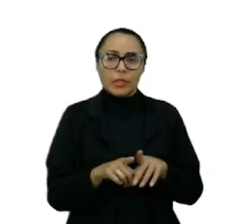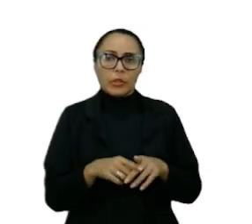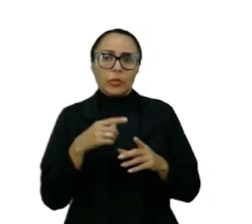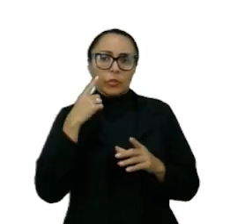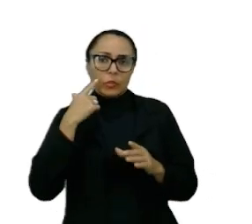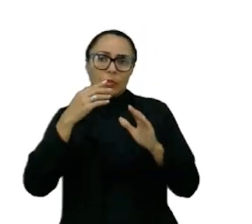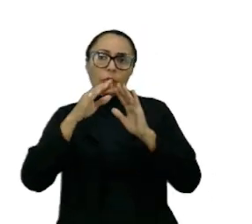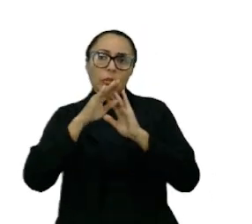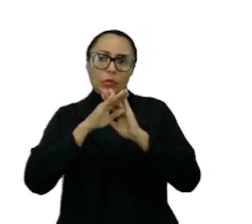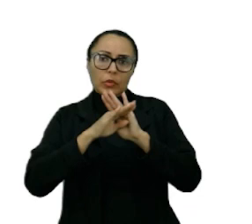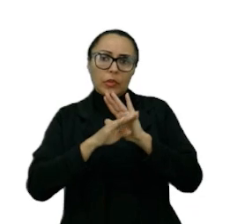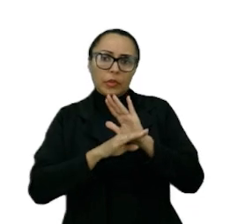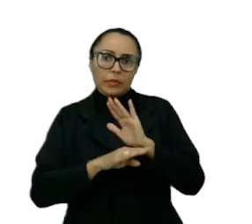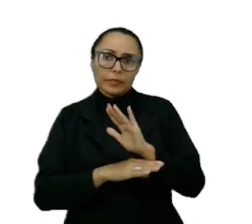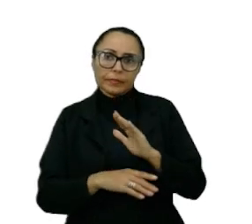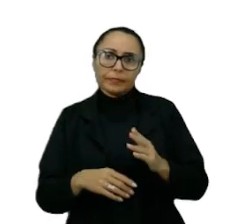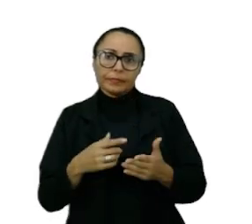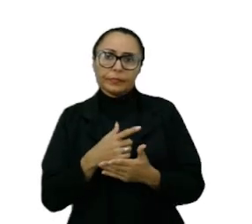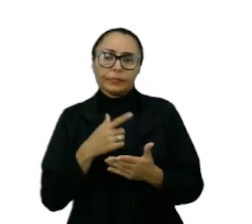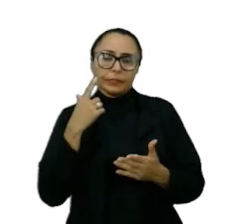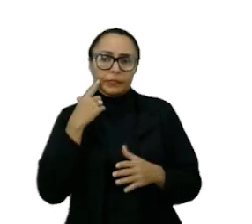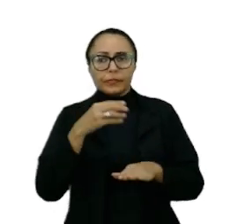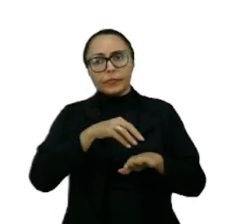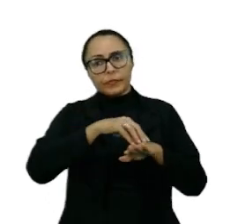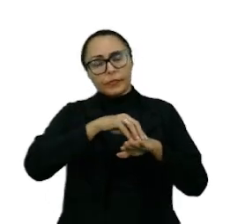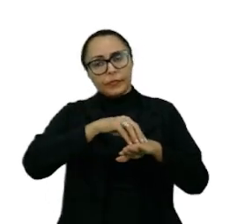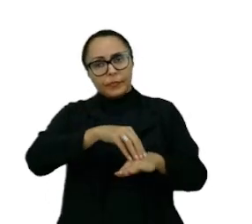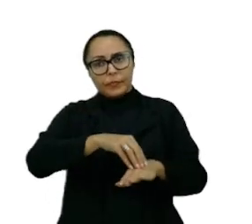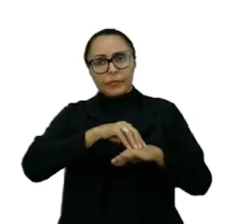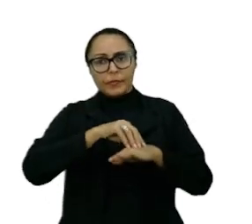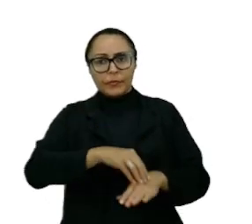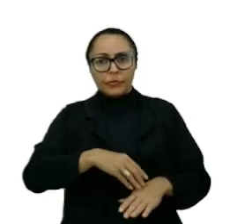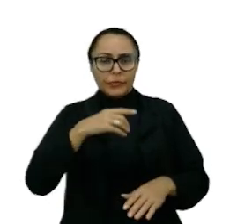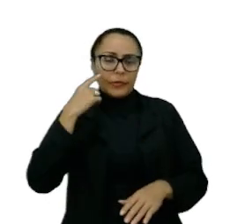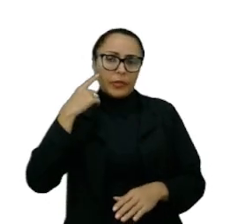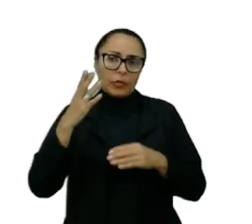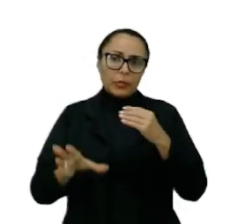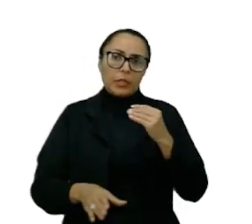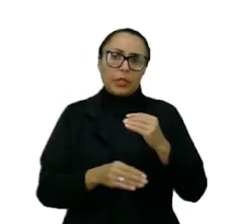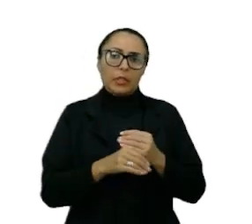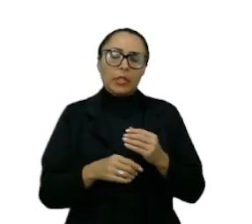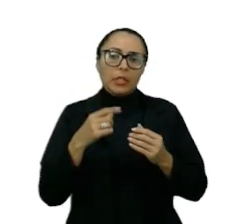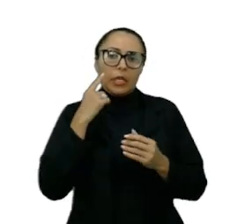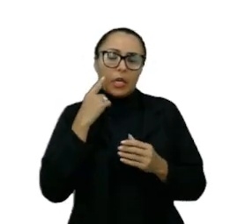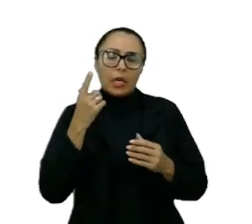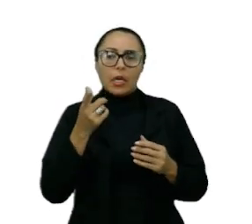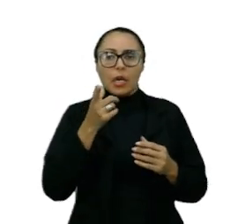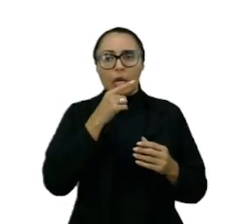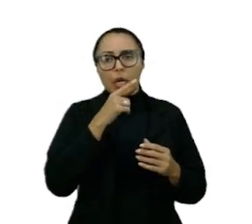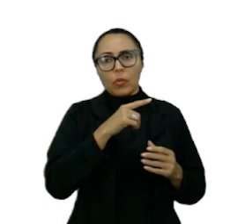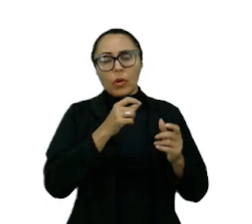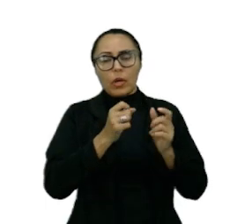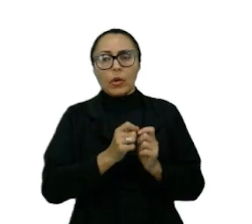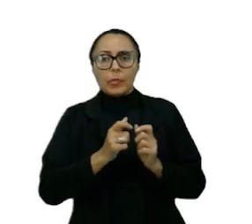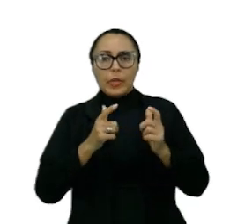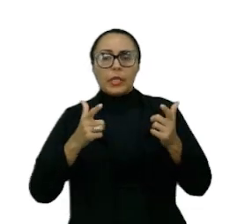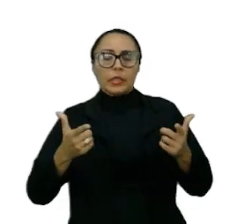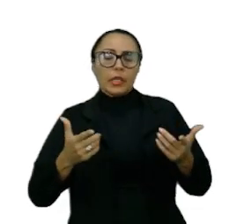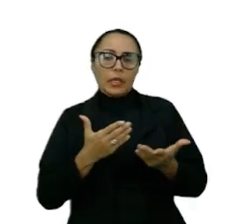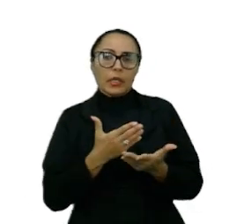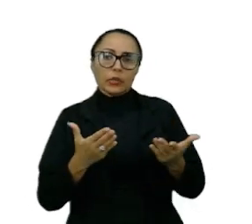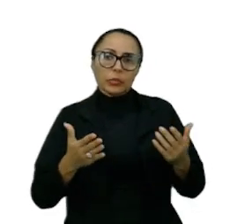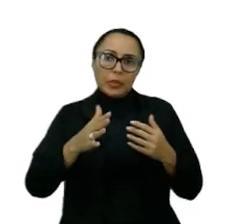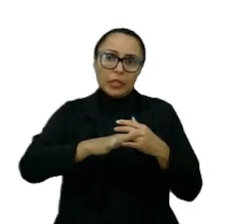de transporte, ela vai obtendo essa água livre, a umidade presente no meio onde ela